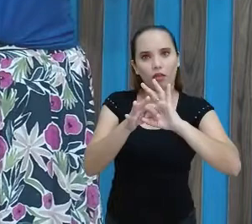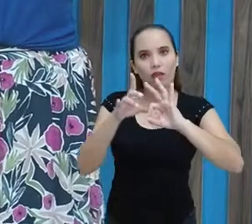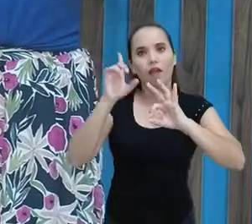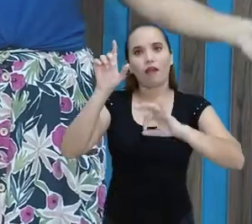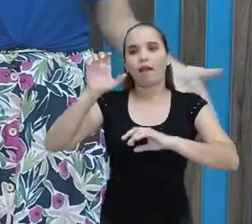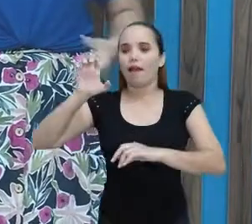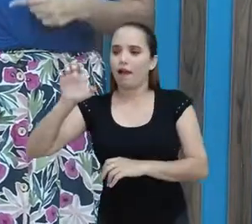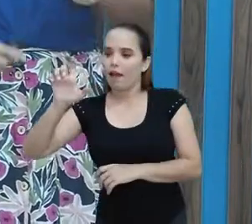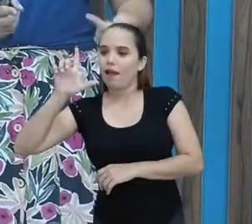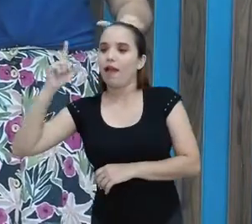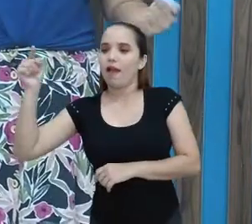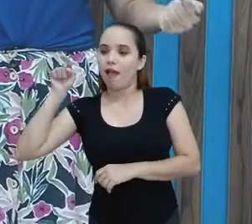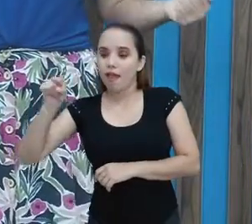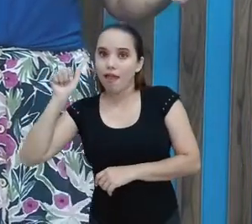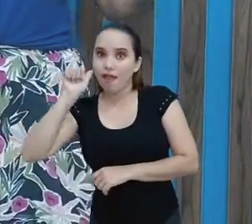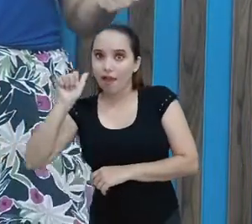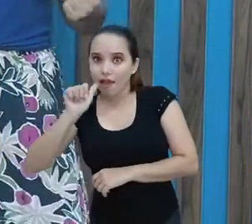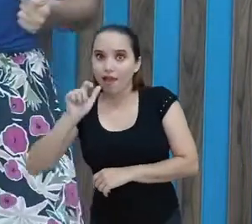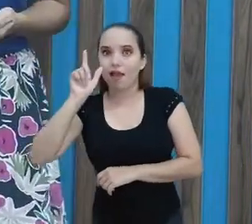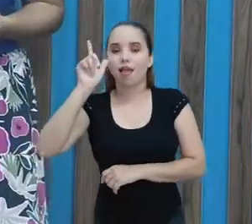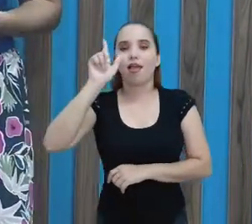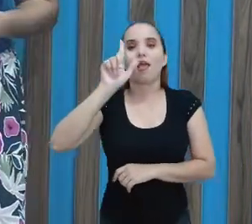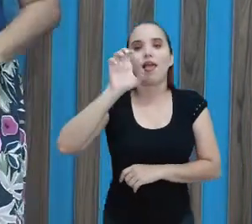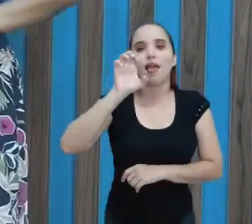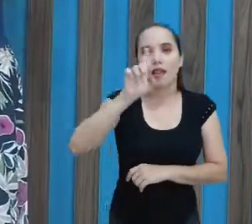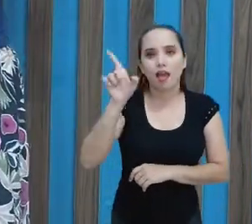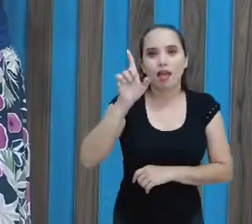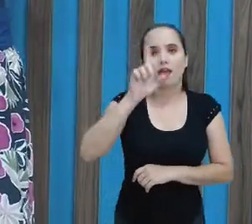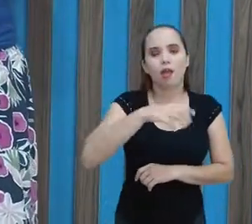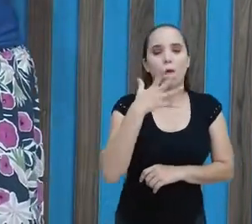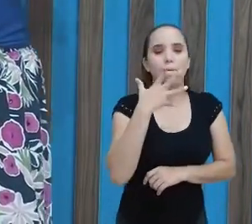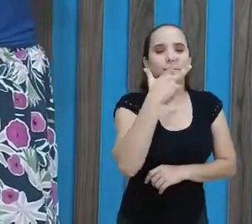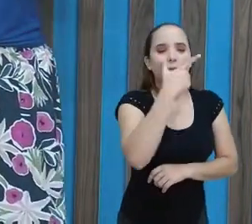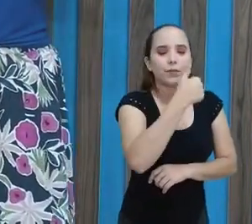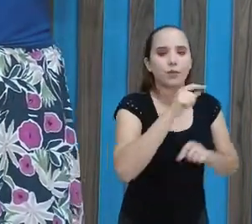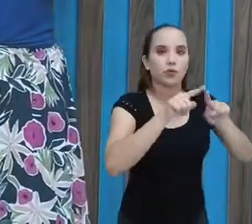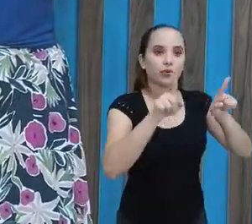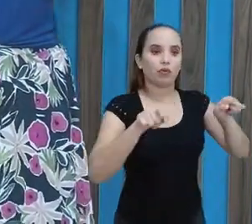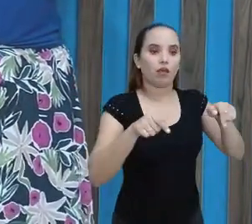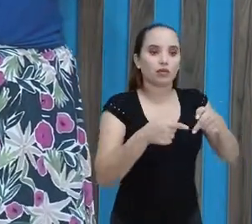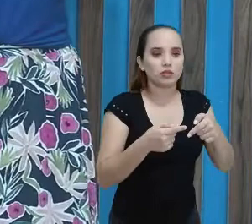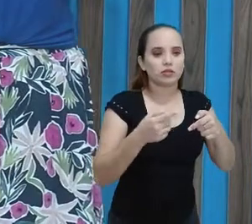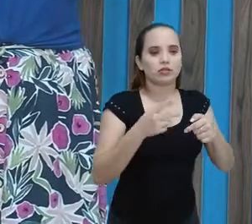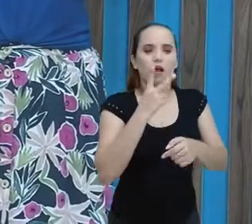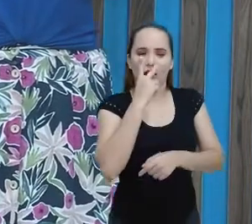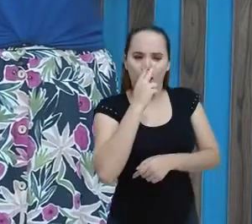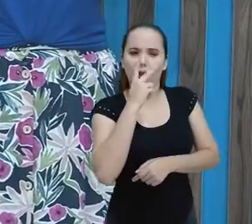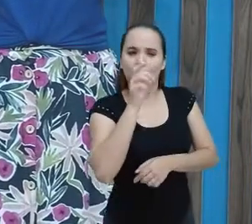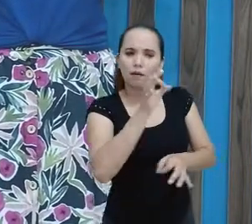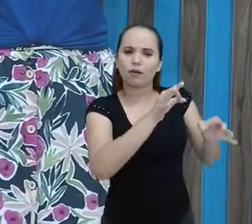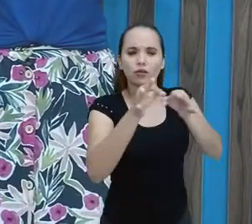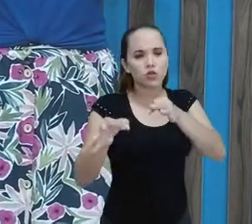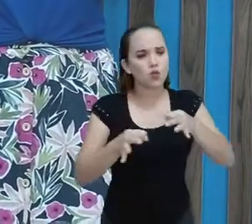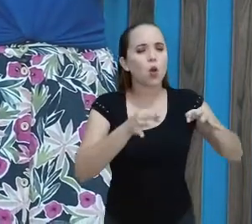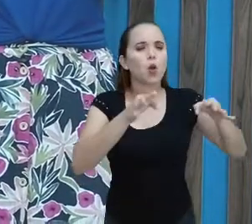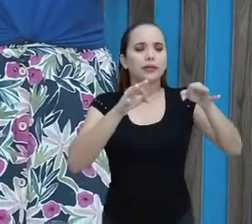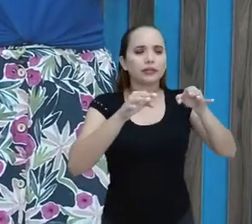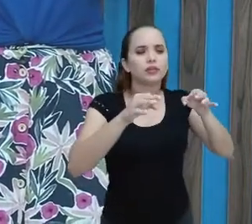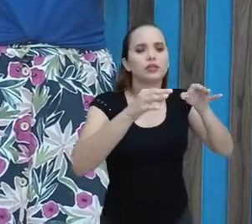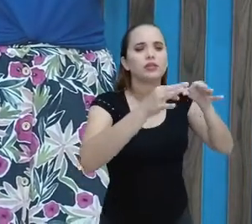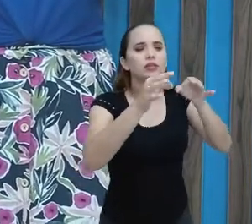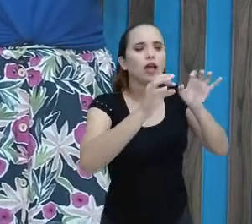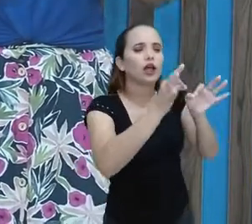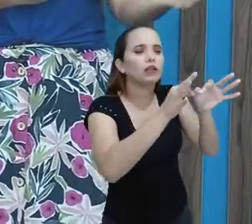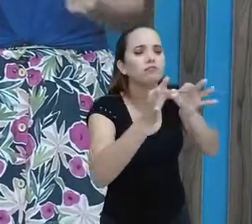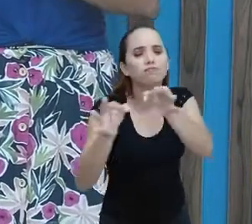é bonita, a sala parecia estar arrumada, com os móveis dispostos. Enfim, você